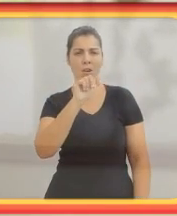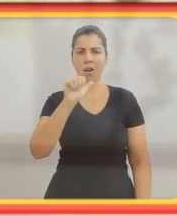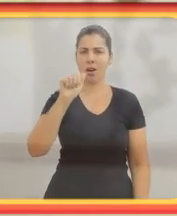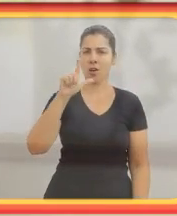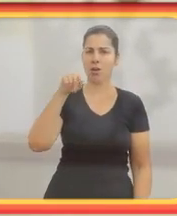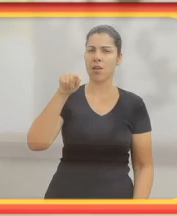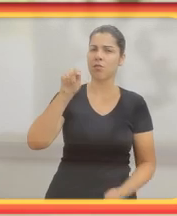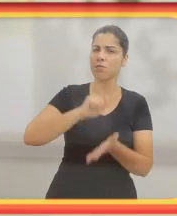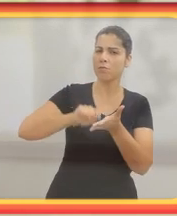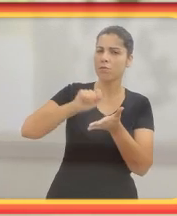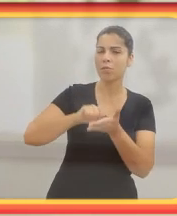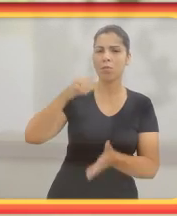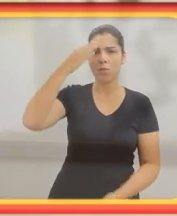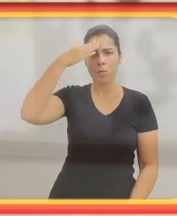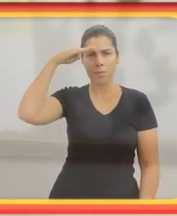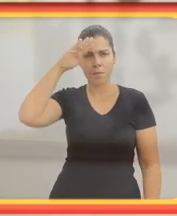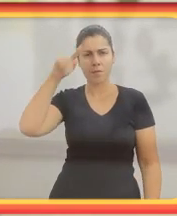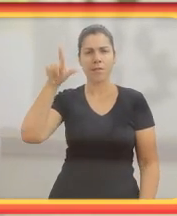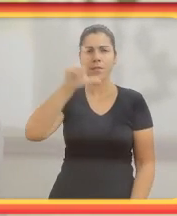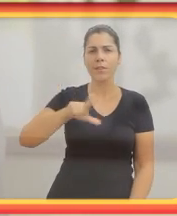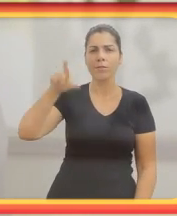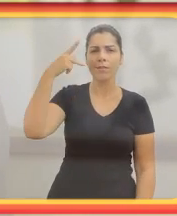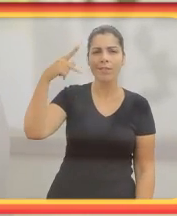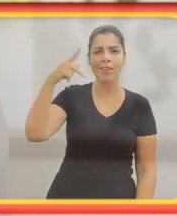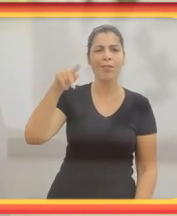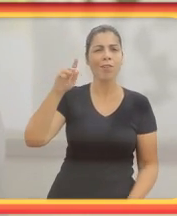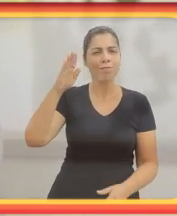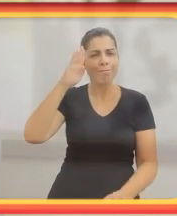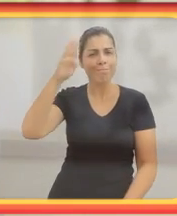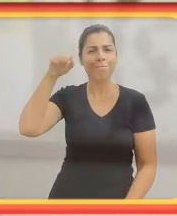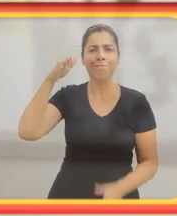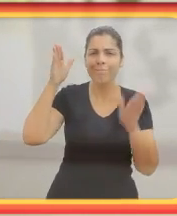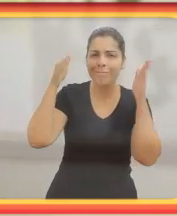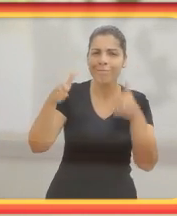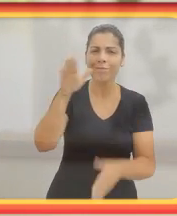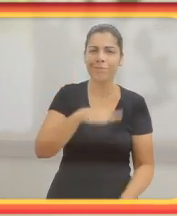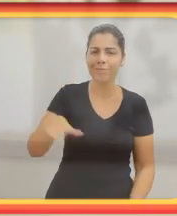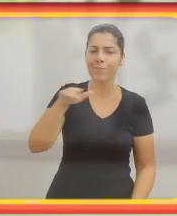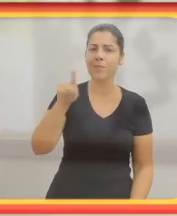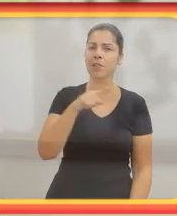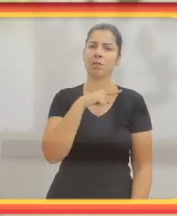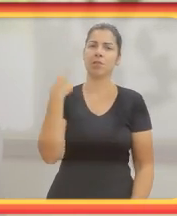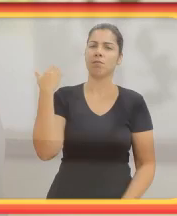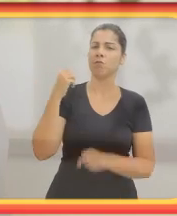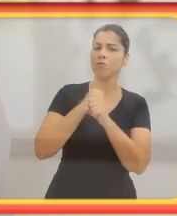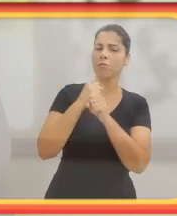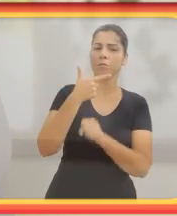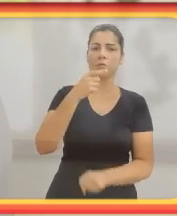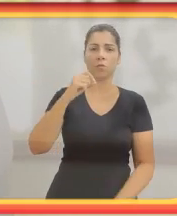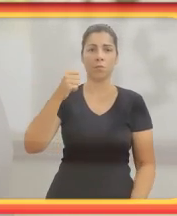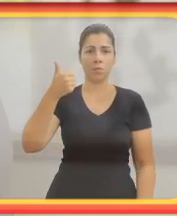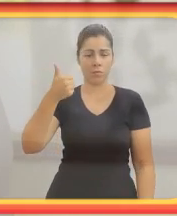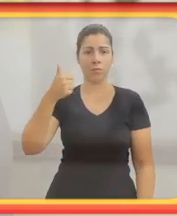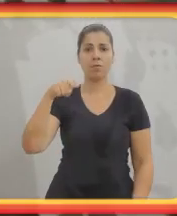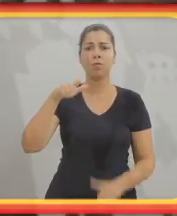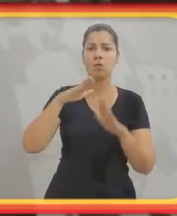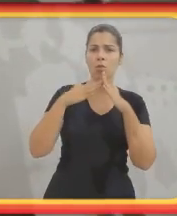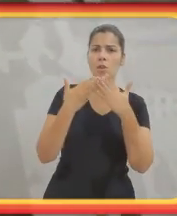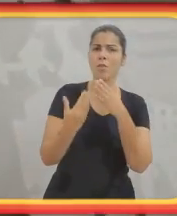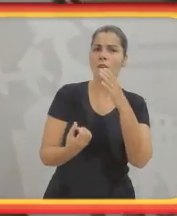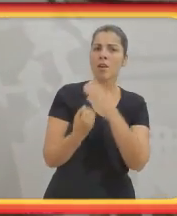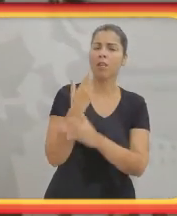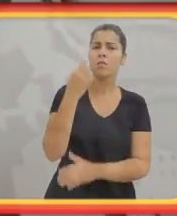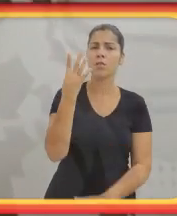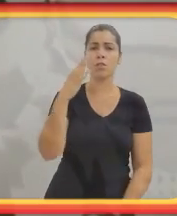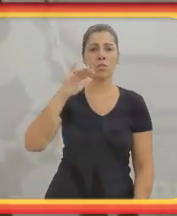Dora Alonso, escritora cubana. A literatura dela foi fundamentalmente dedicada às crianças. Ela faleceu no ano